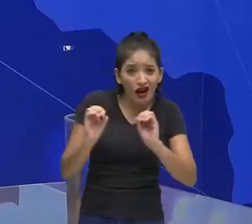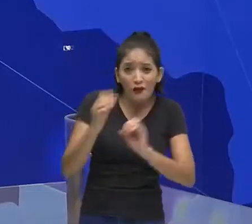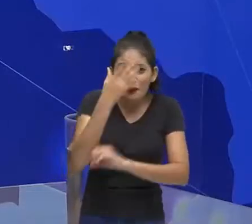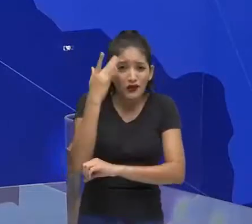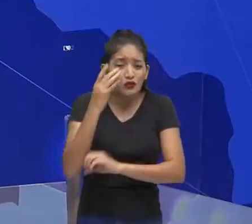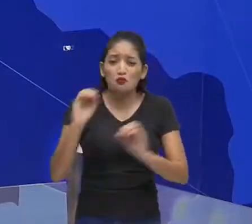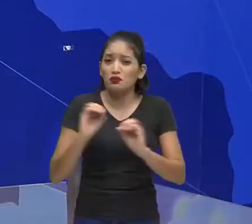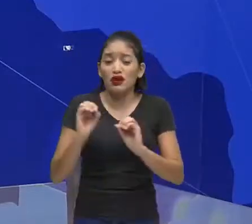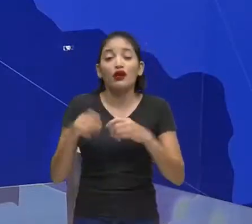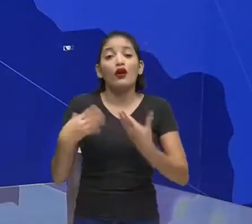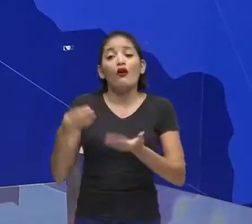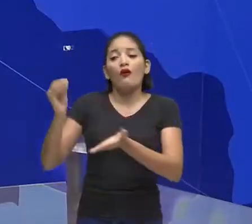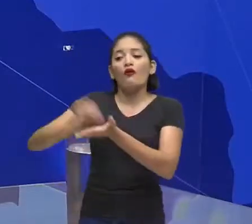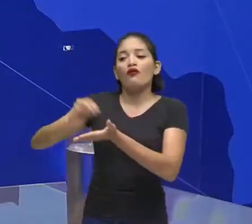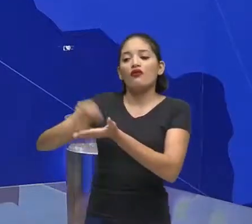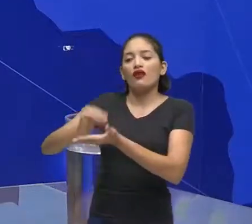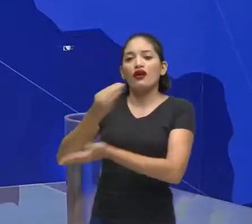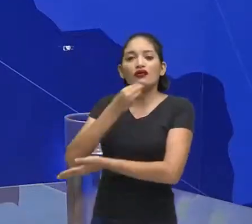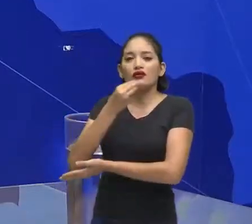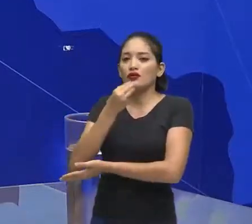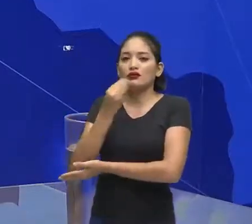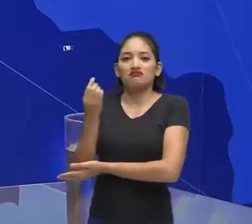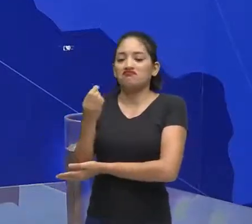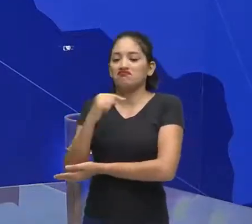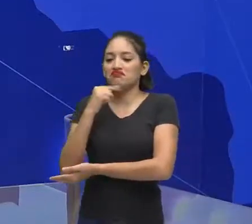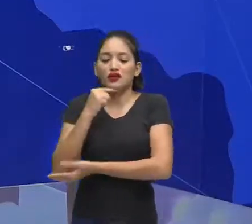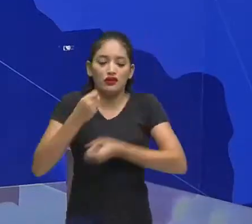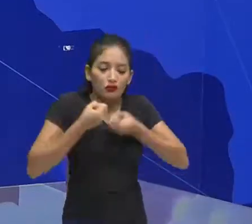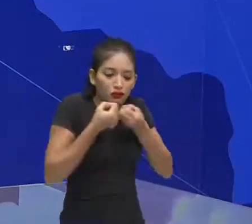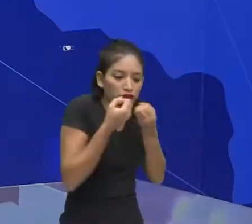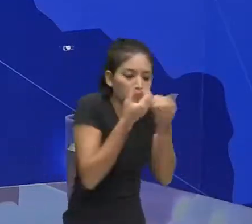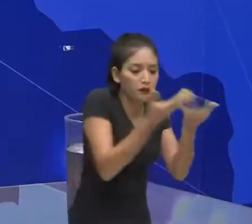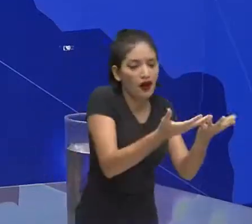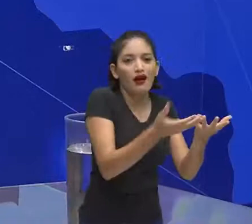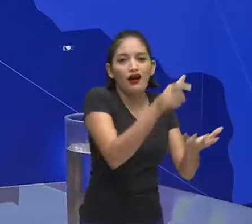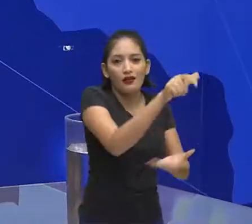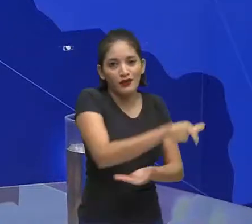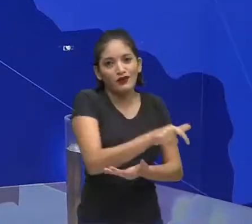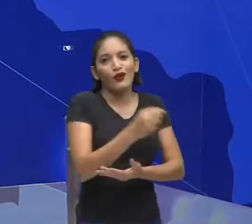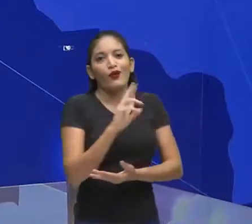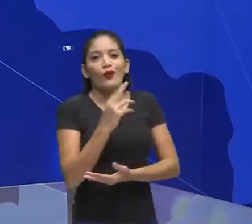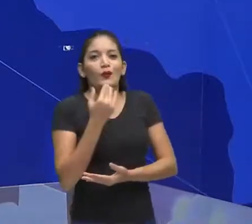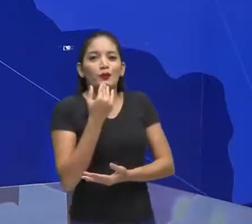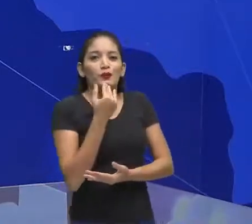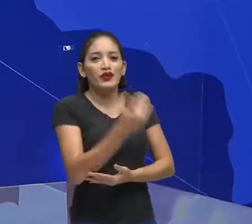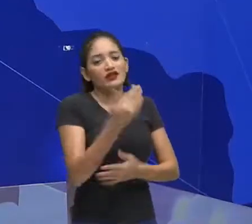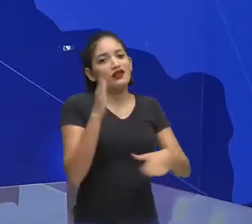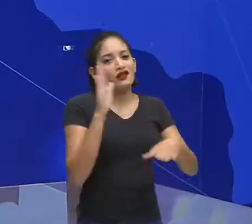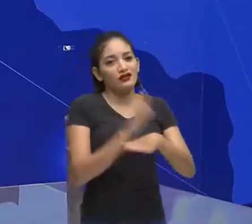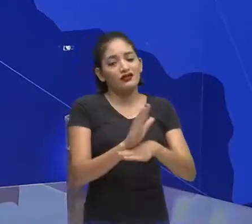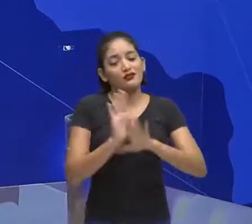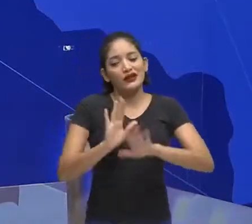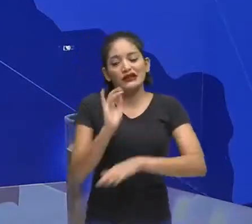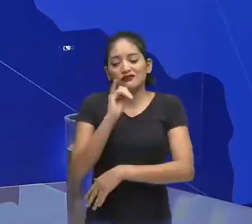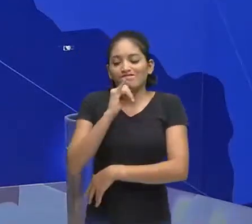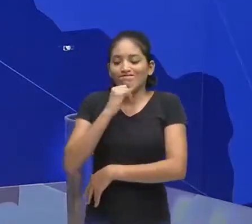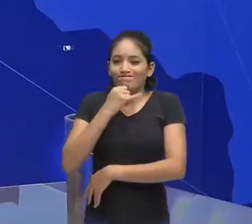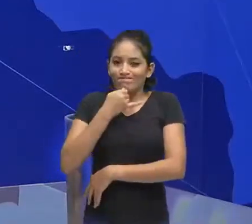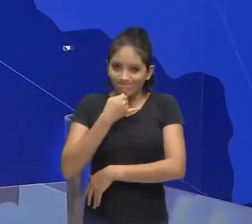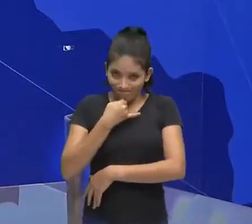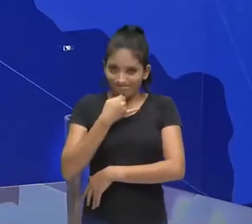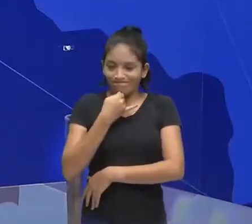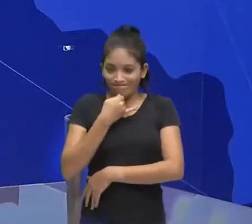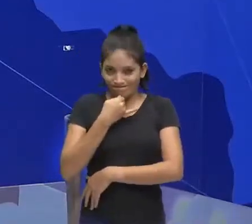talvez a falta de oportunidade de fala não deixou contar para alguém ou pedir ajuda, e infelizmente ele veio